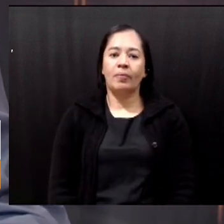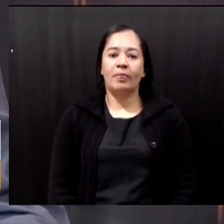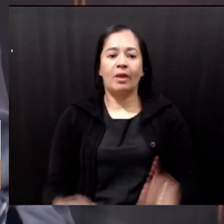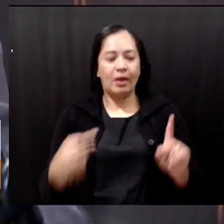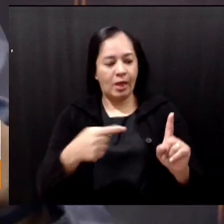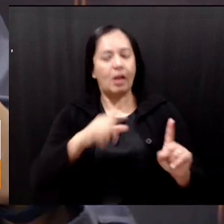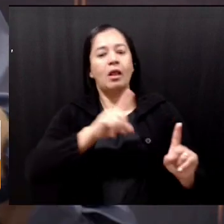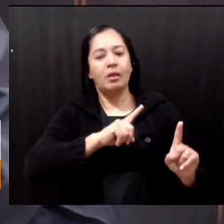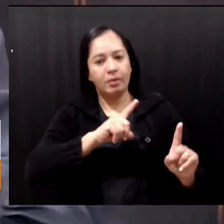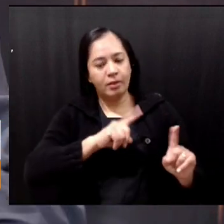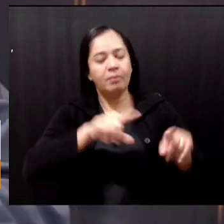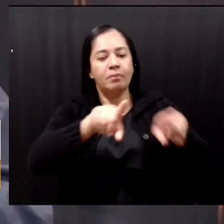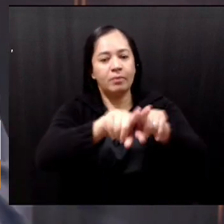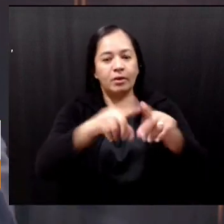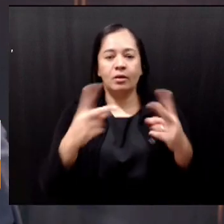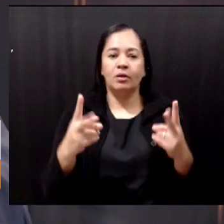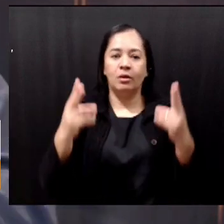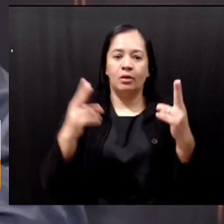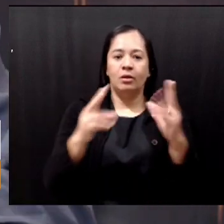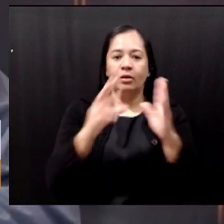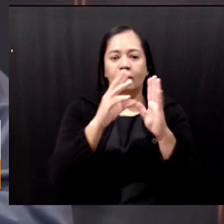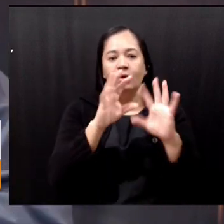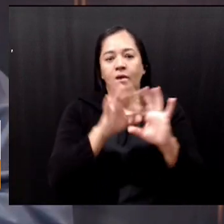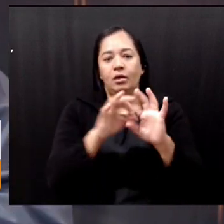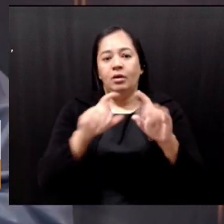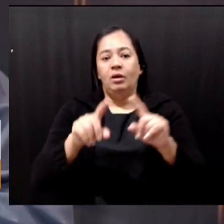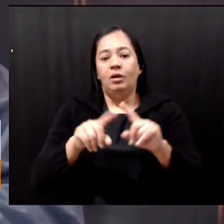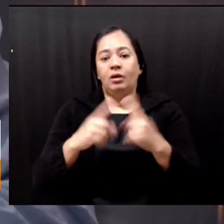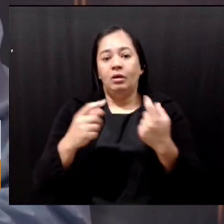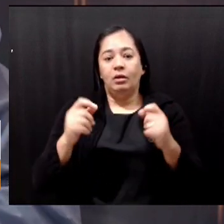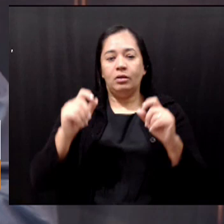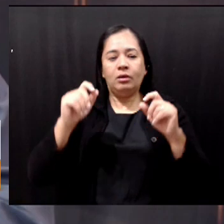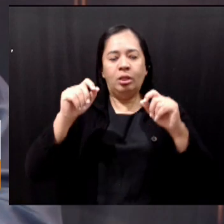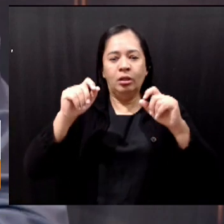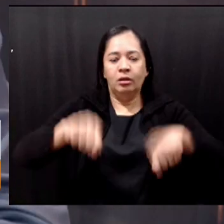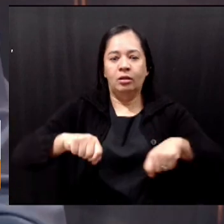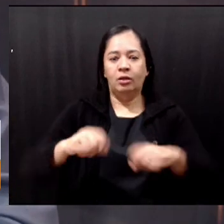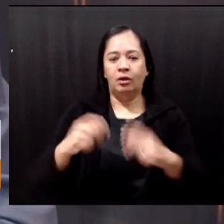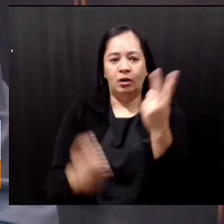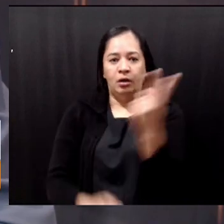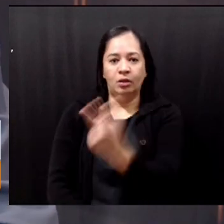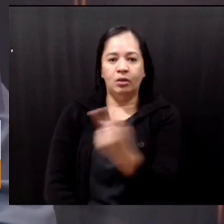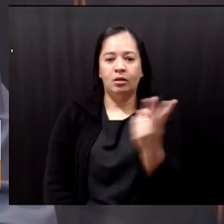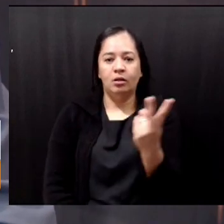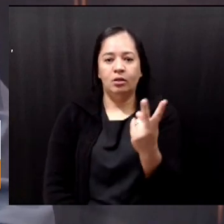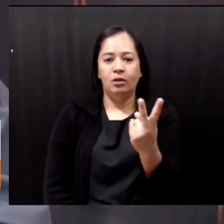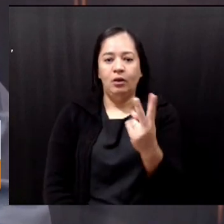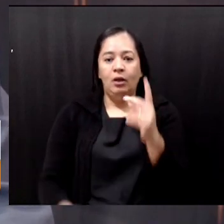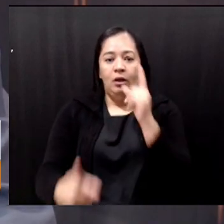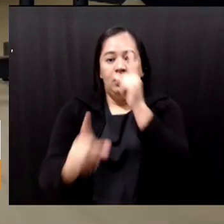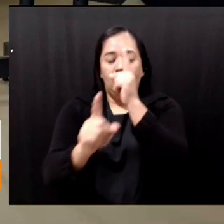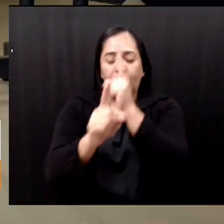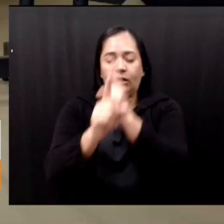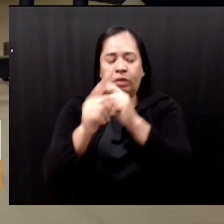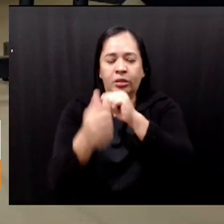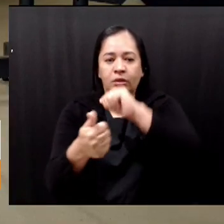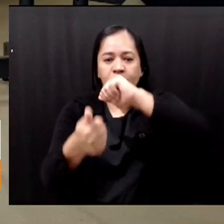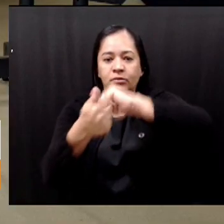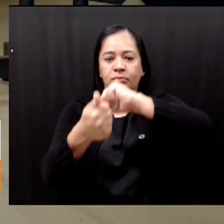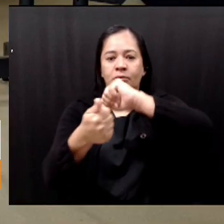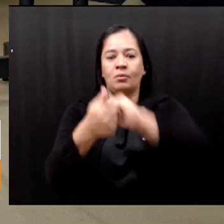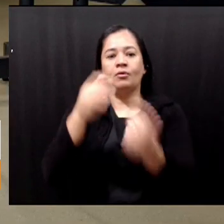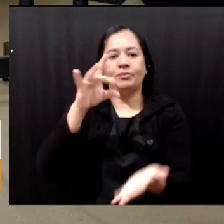vida, o próprio contexto, e quando dá, elas vão ter um encontro de qualidade mesmo. Muito bem. Renan, qual